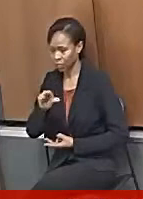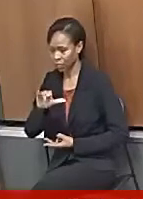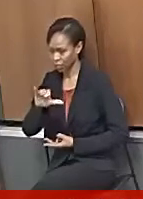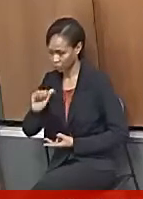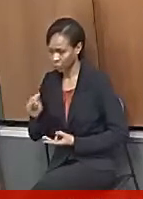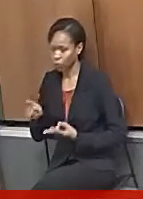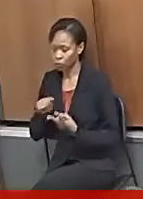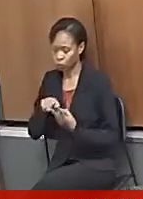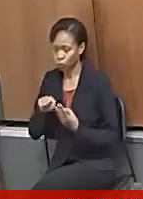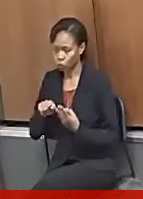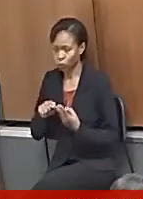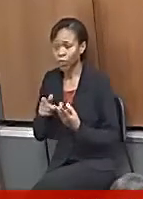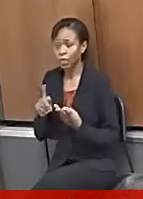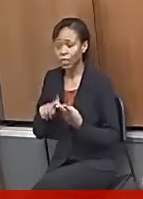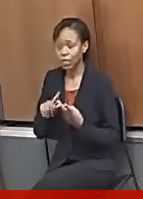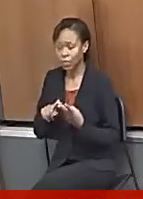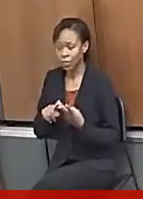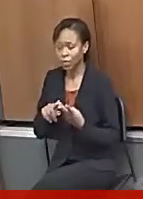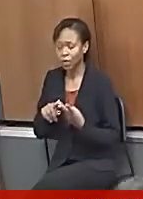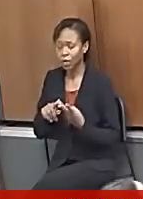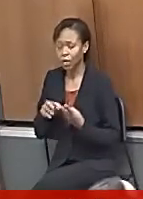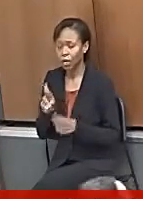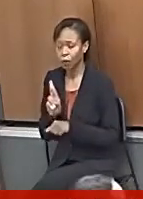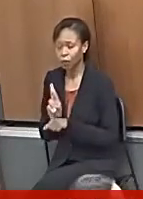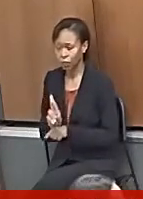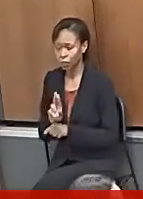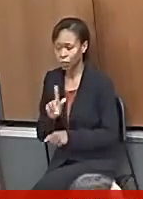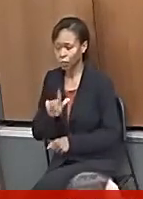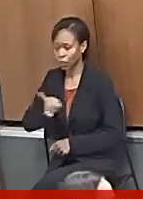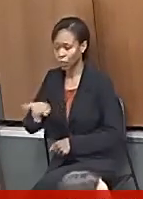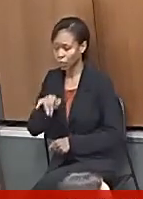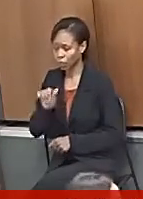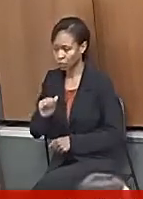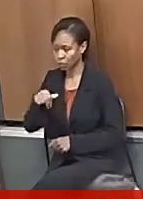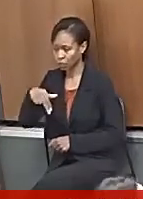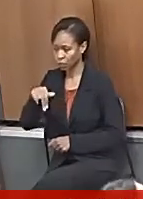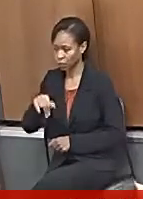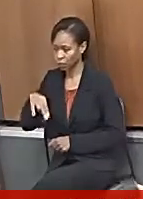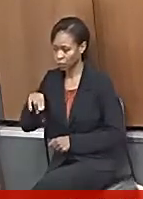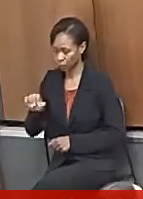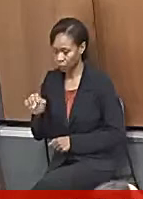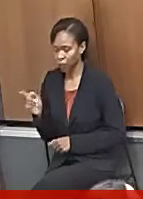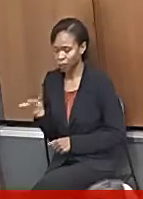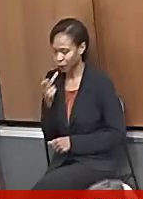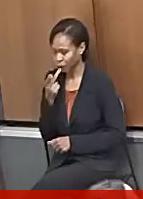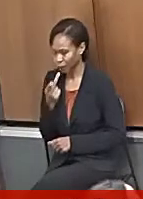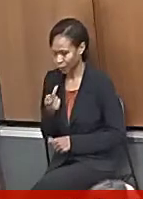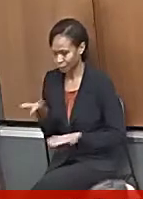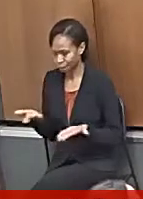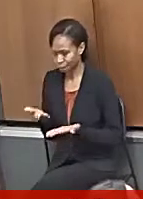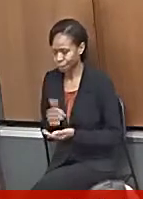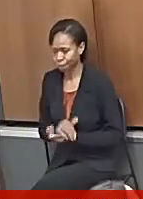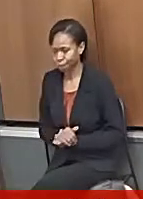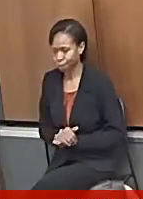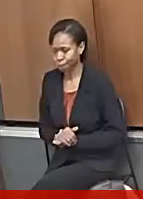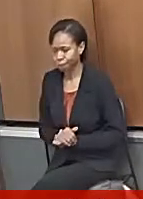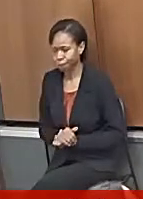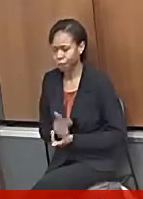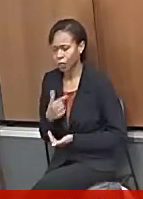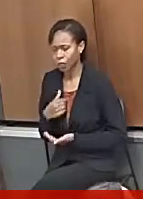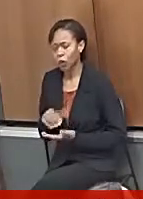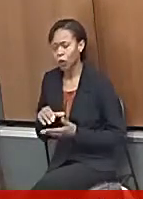janine representante de todos vocês da pt mg para que ela possa se manifestar a palavra com a senhora eu cumprimento